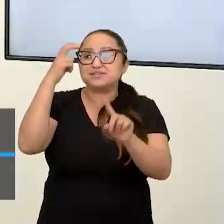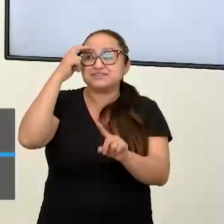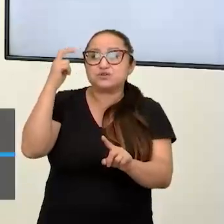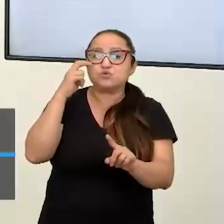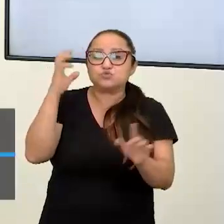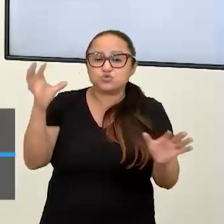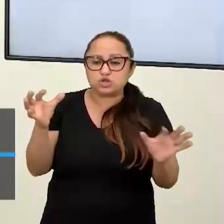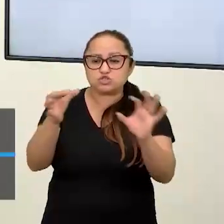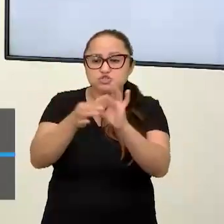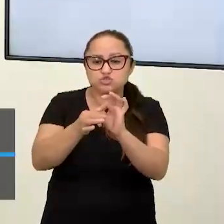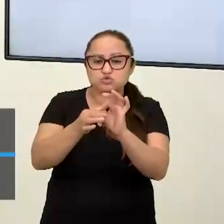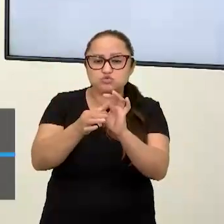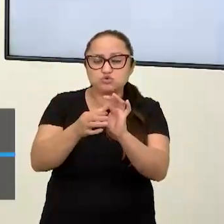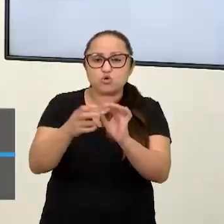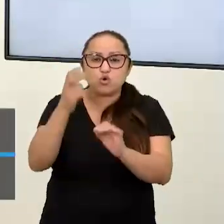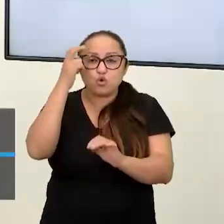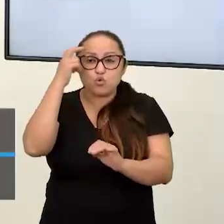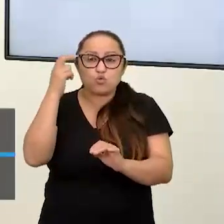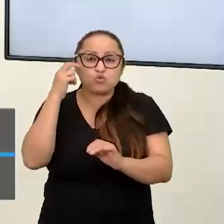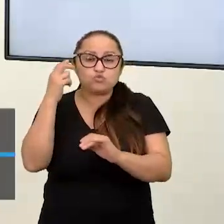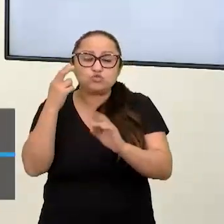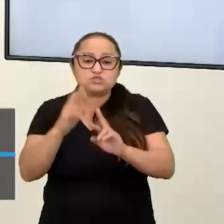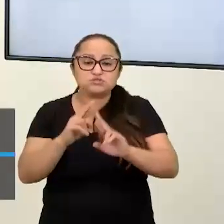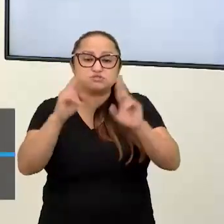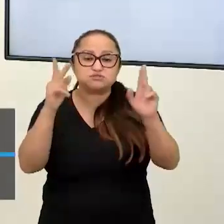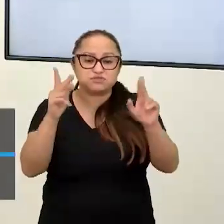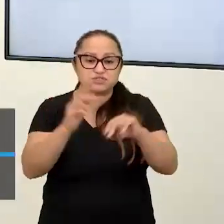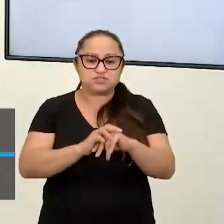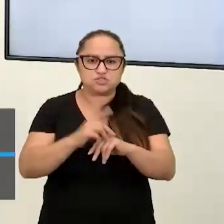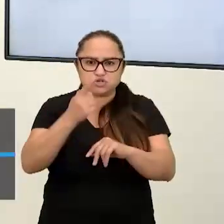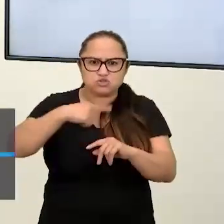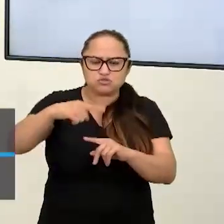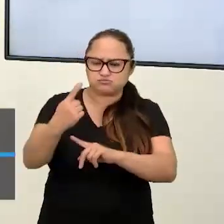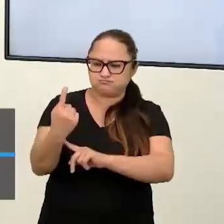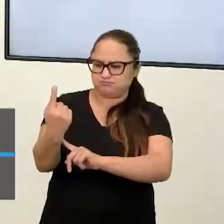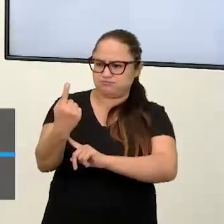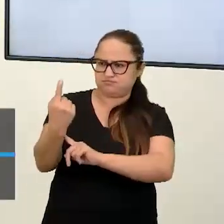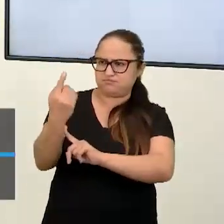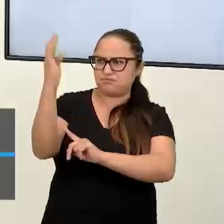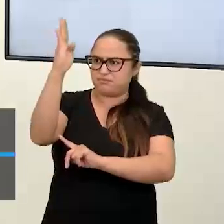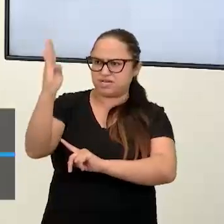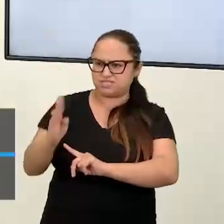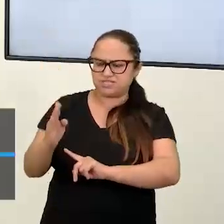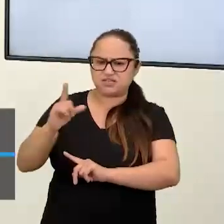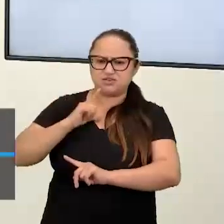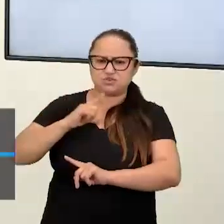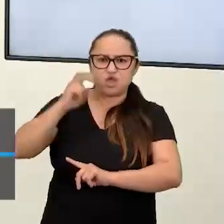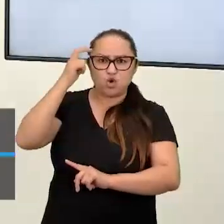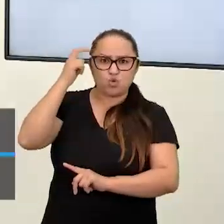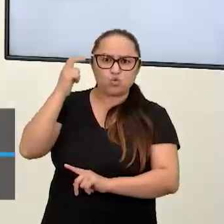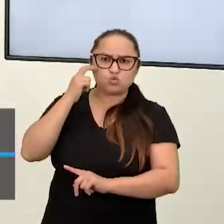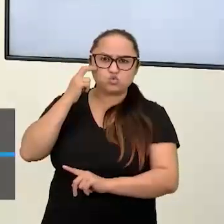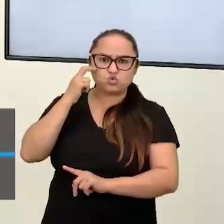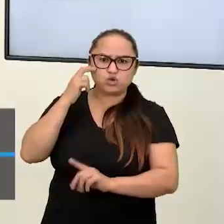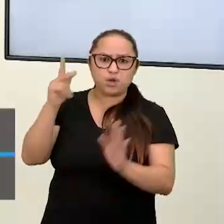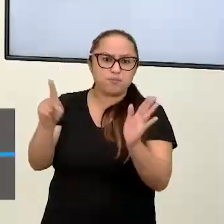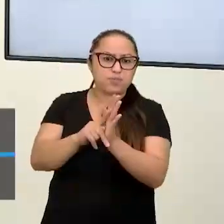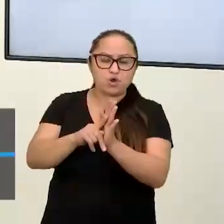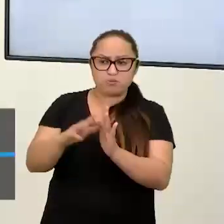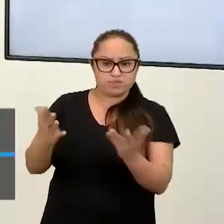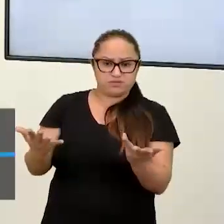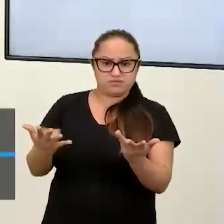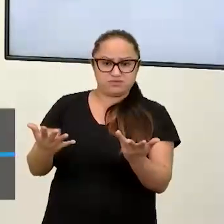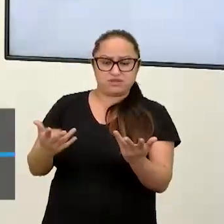massa, ela permite com que a gente entenda a singularidade de um povo. O povo brasileiro tem uma cultura, tem um modo de ser, de viver, de agir. O